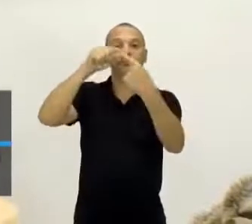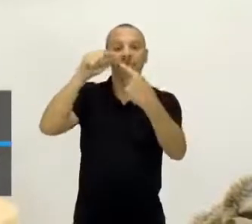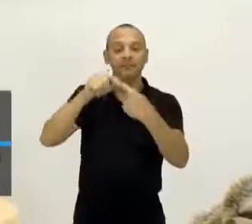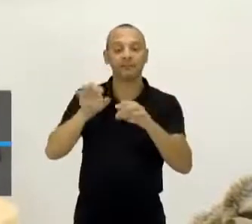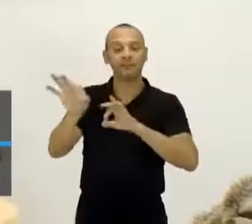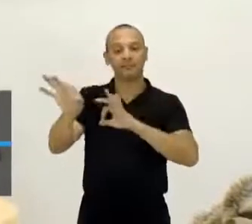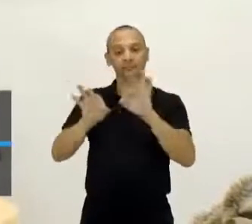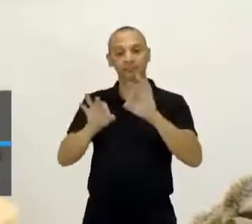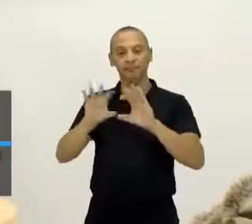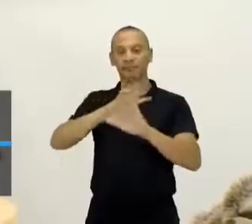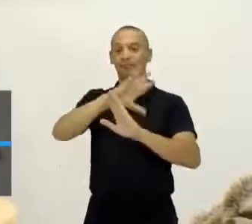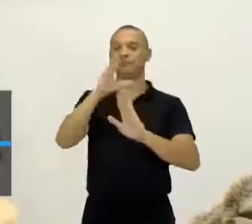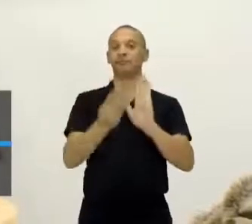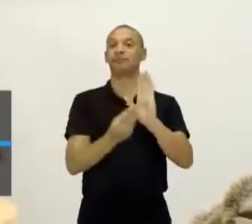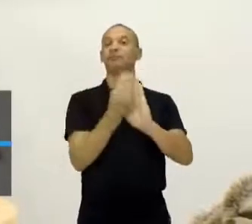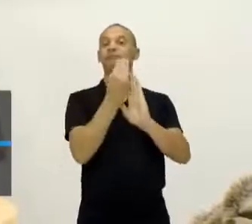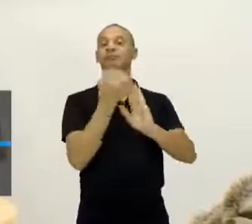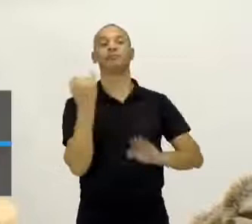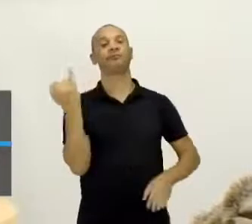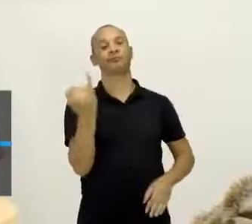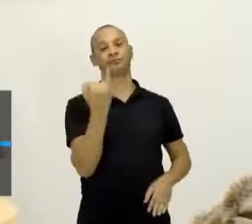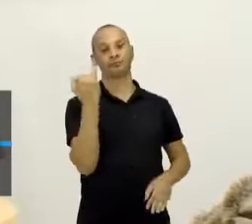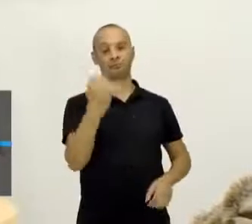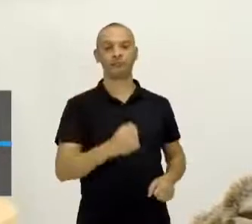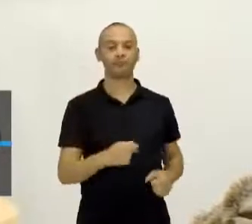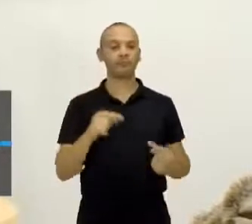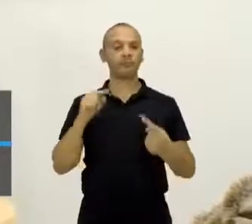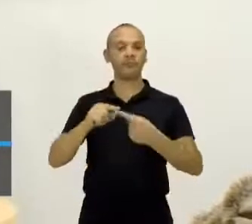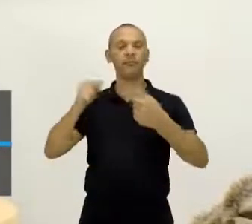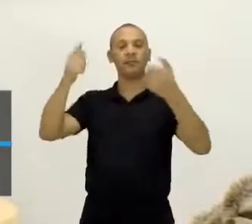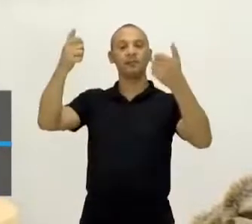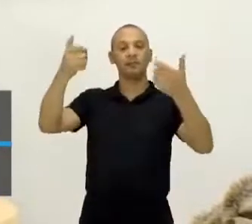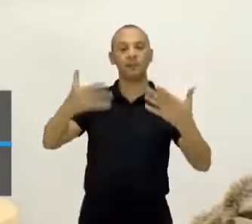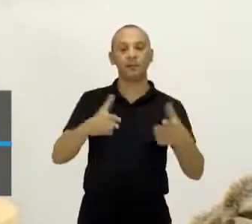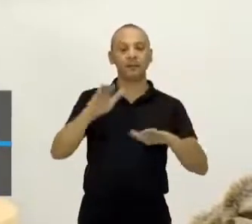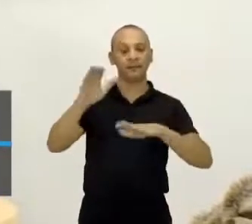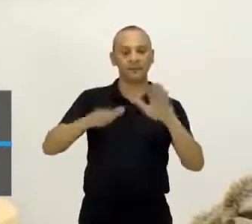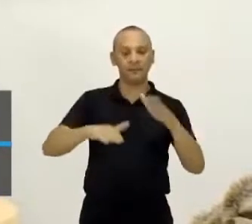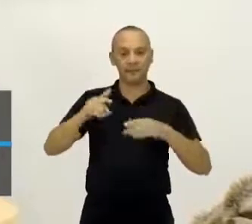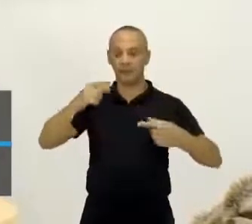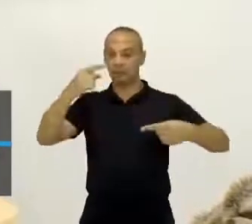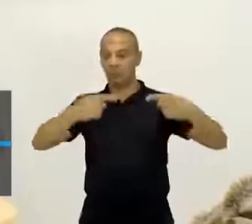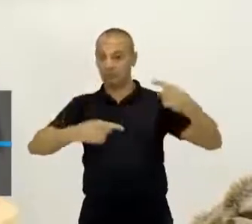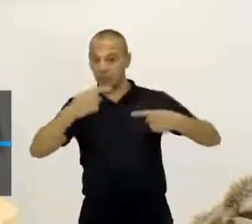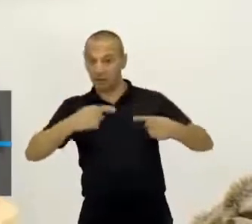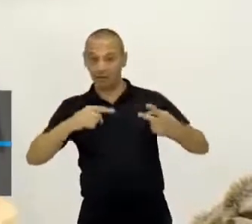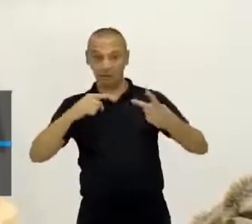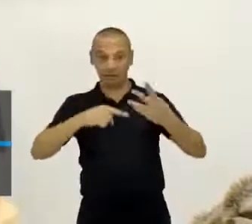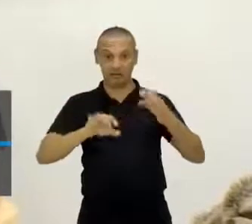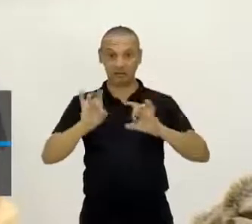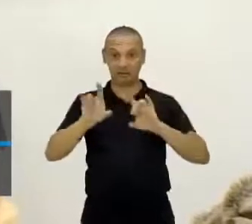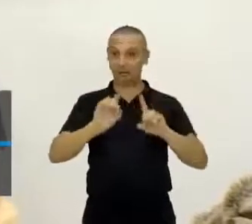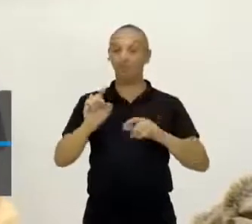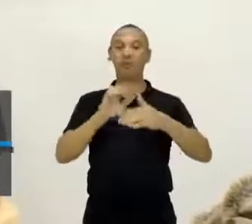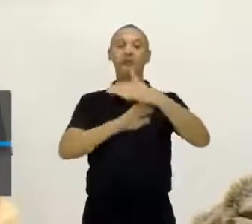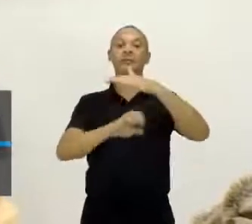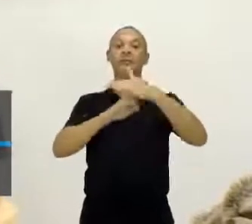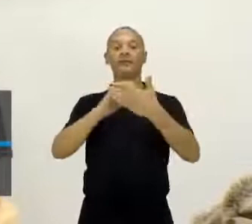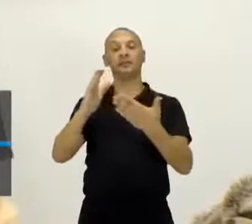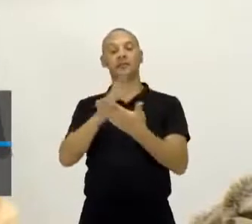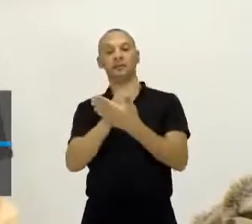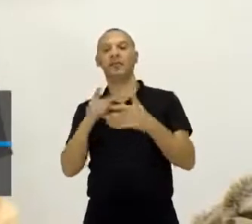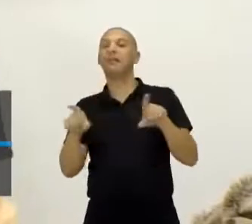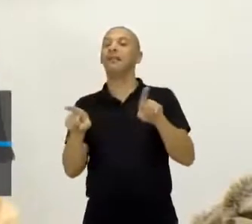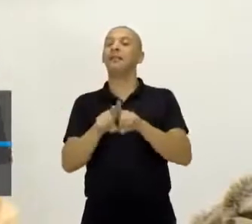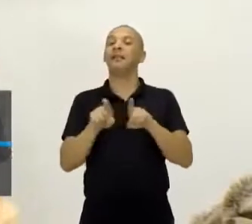aí da sustentabilidade, né? Sim. E isso, como foi dito no final, depende de política, depende de empresas e depende